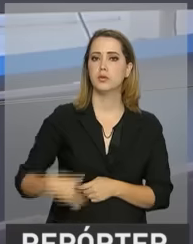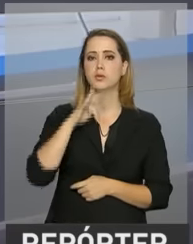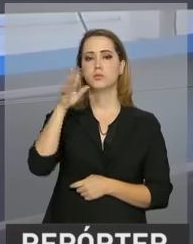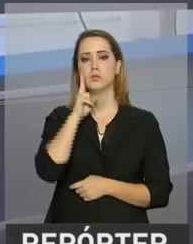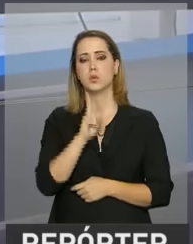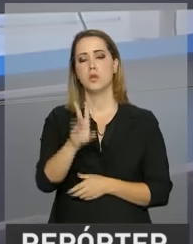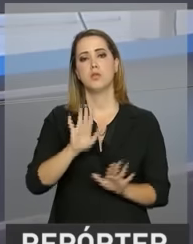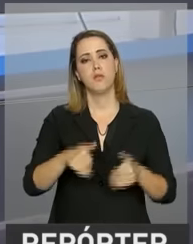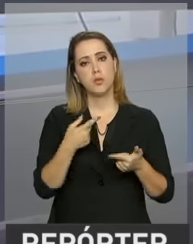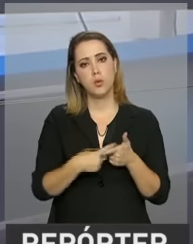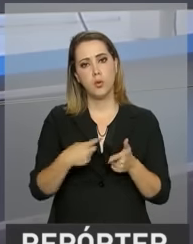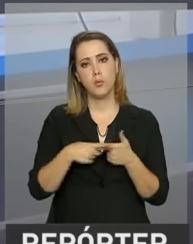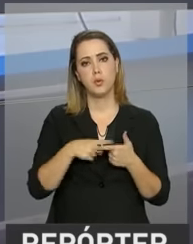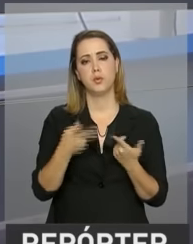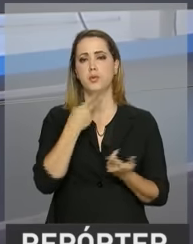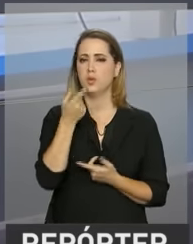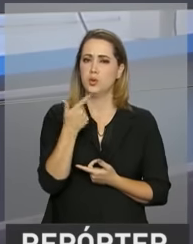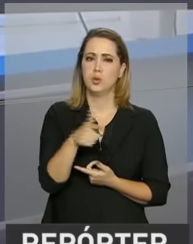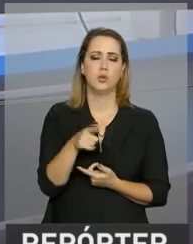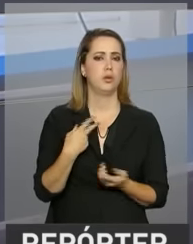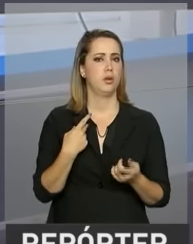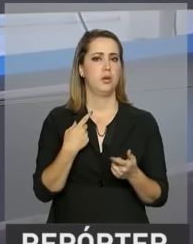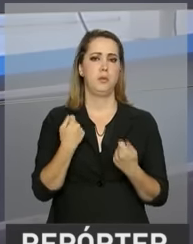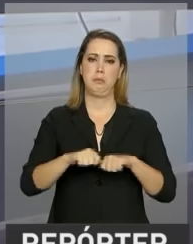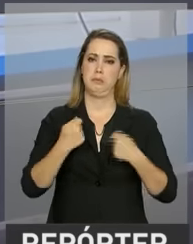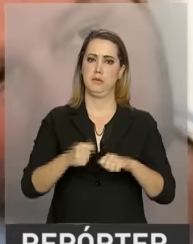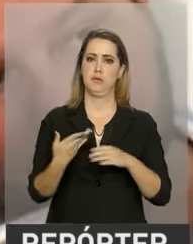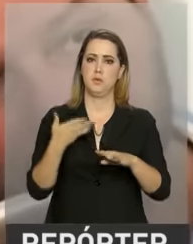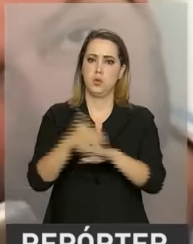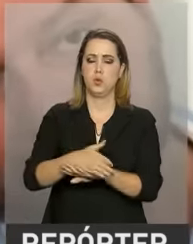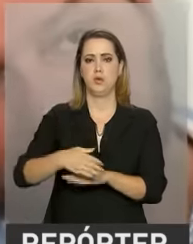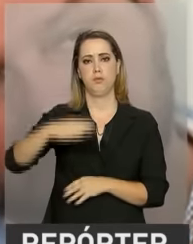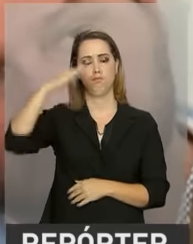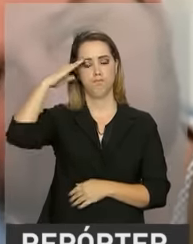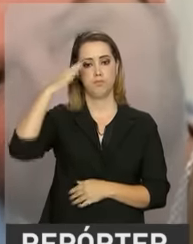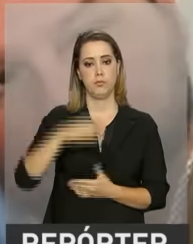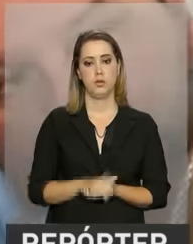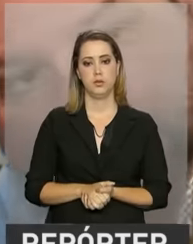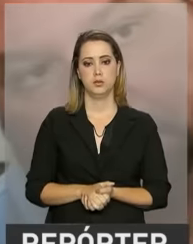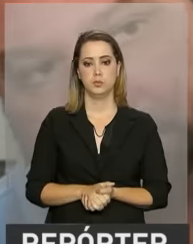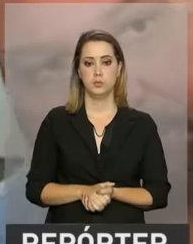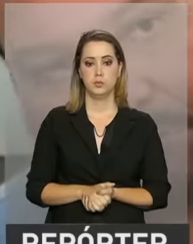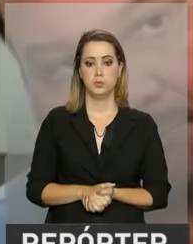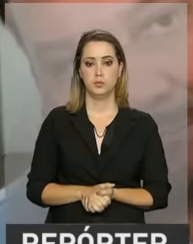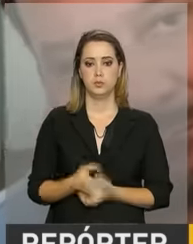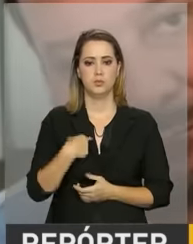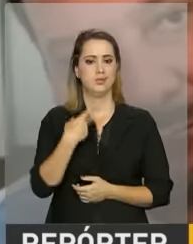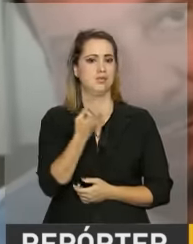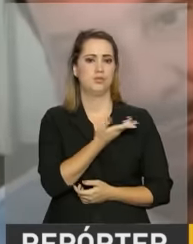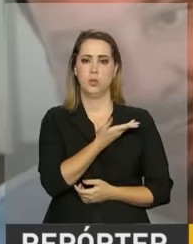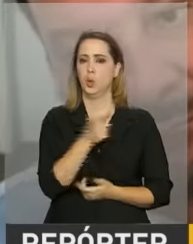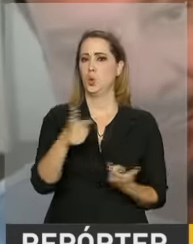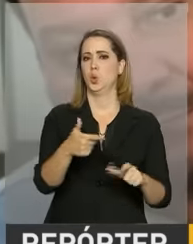a situação e negou a possibilidade de intervenção no Estado está descartado digo não nem nem